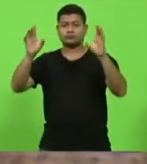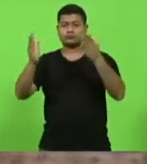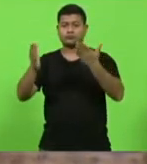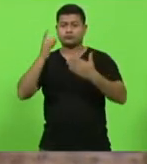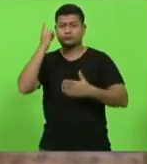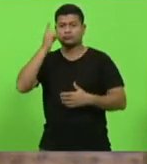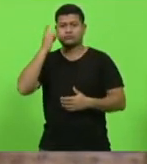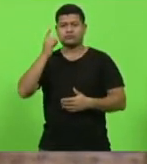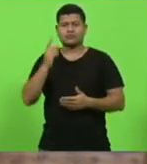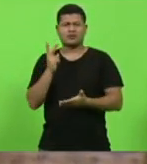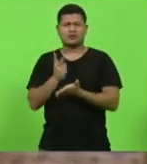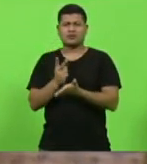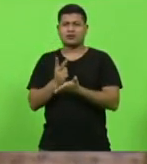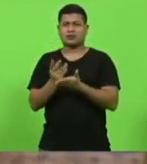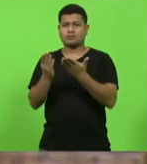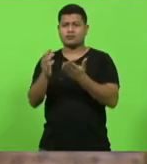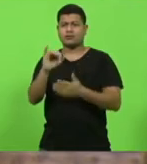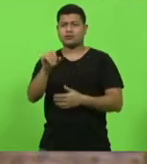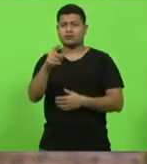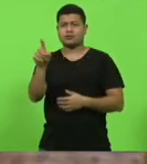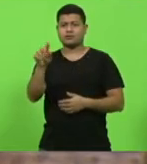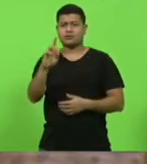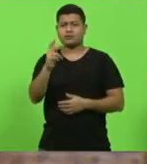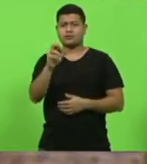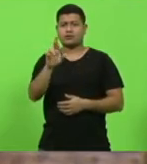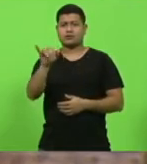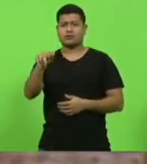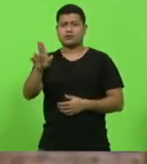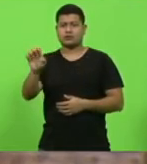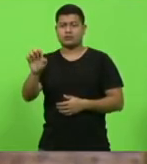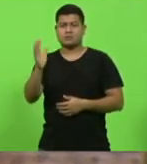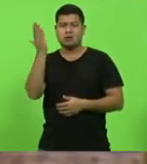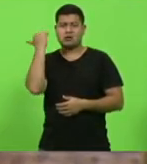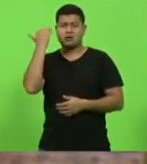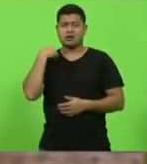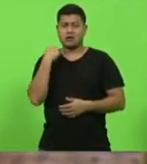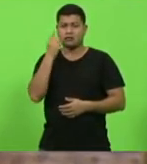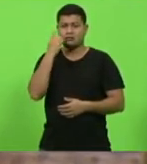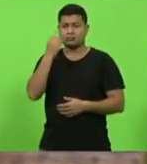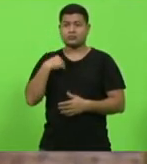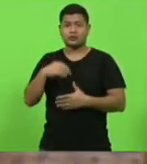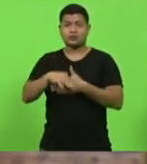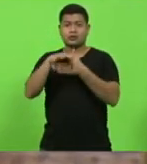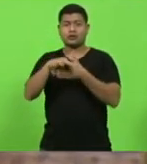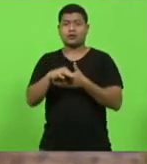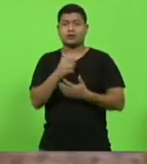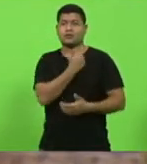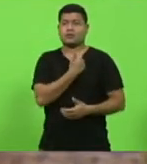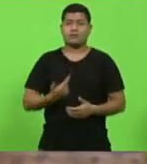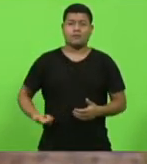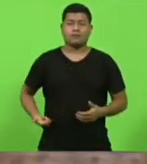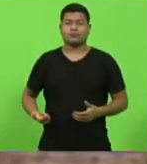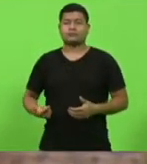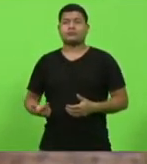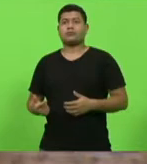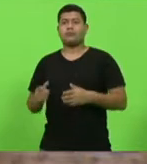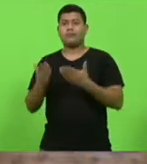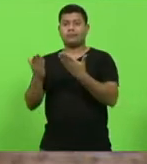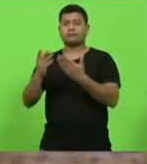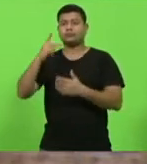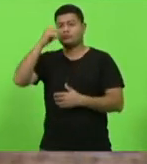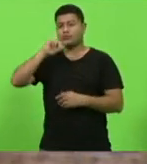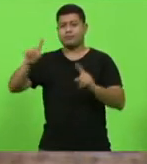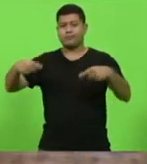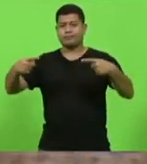captado e amigo John Wick Brasil né se ele na época era a líder do governo e o deputado que ele era da oposição Deputado